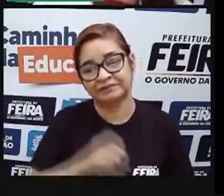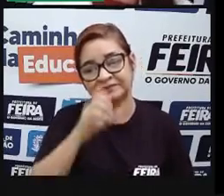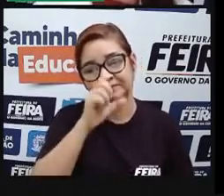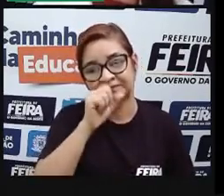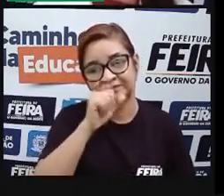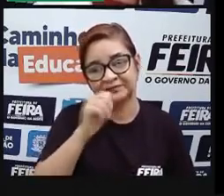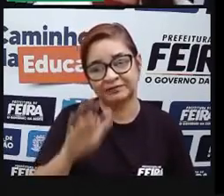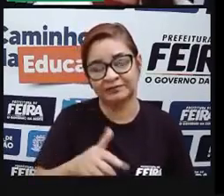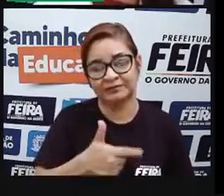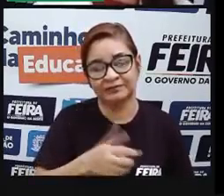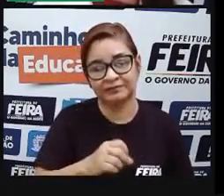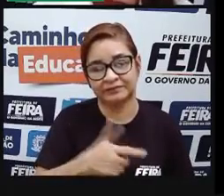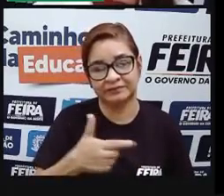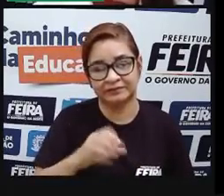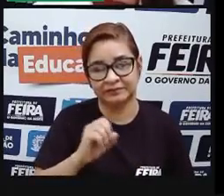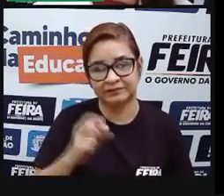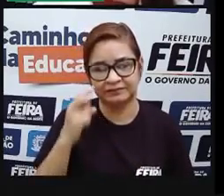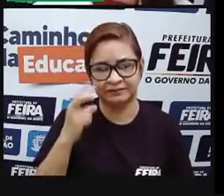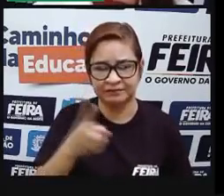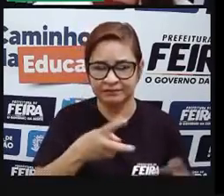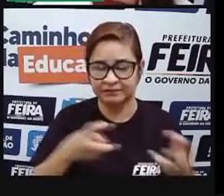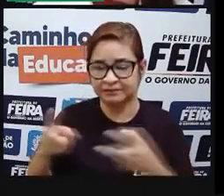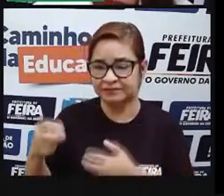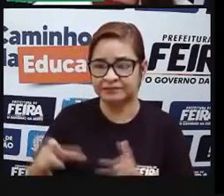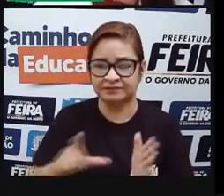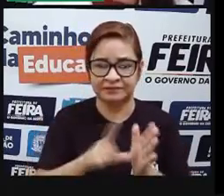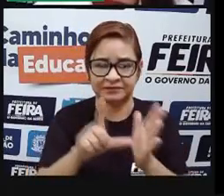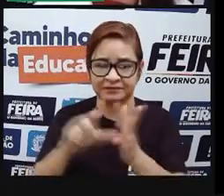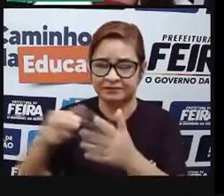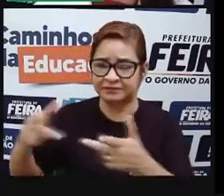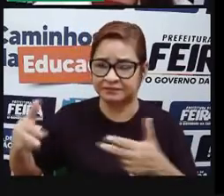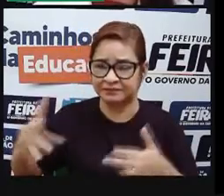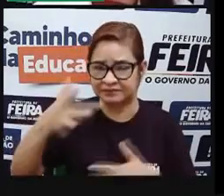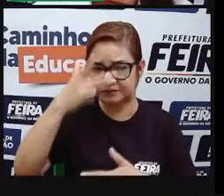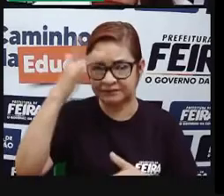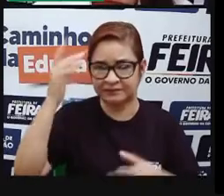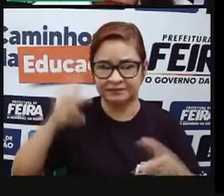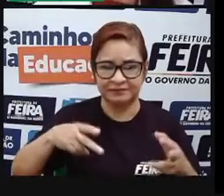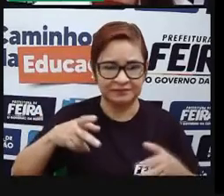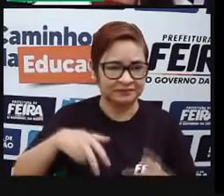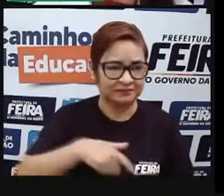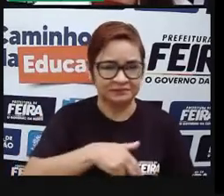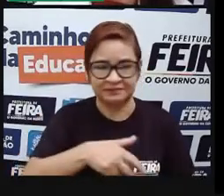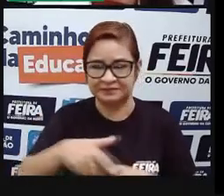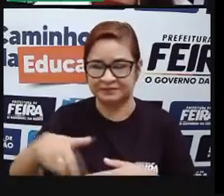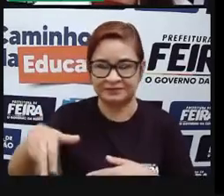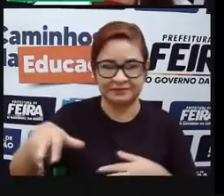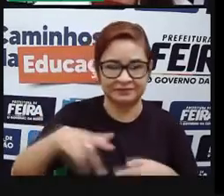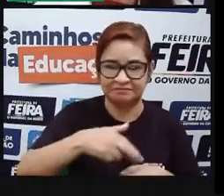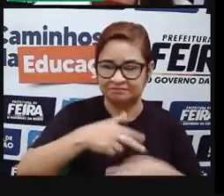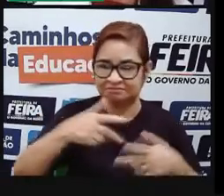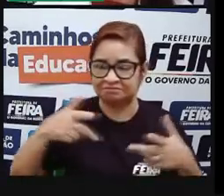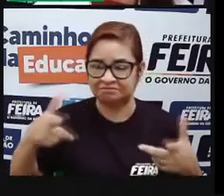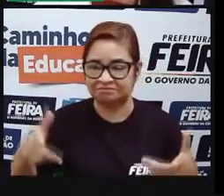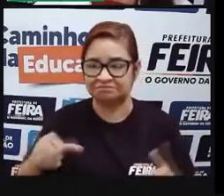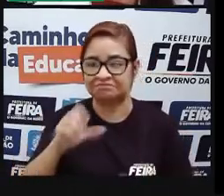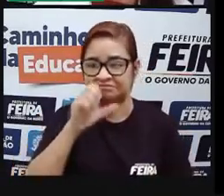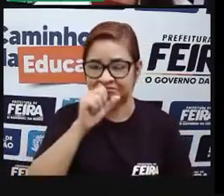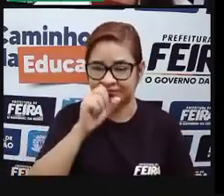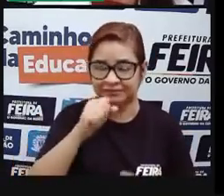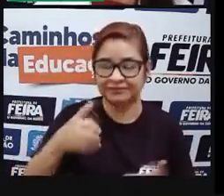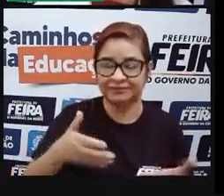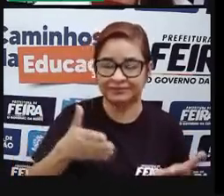de 2020 com Observe aí ó lojas movimentadas começa super movimentado neste sábado aqui no